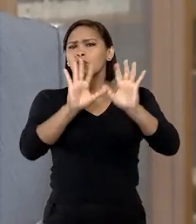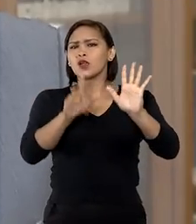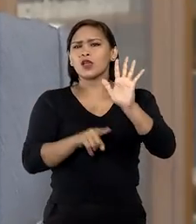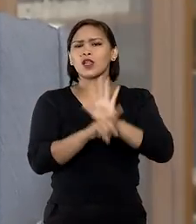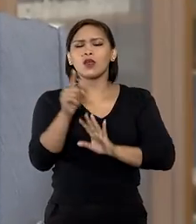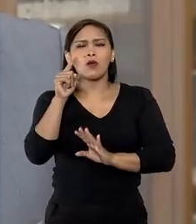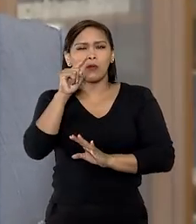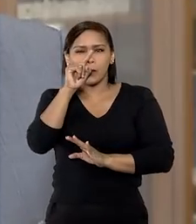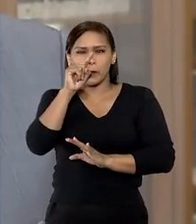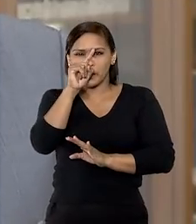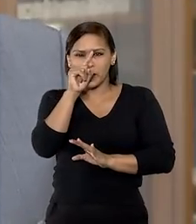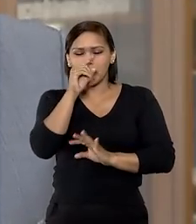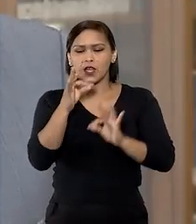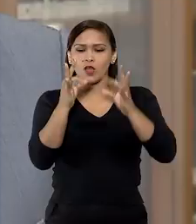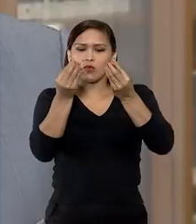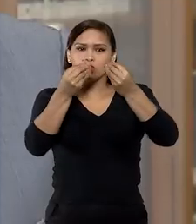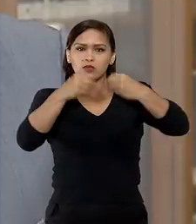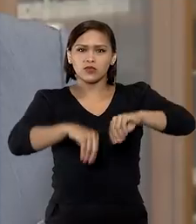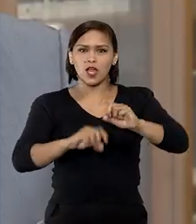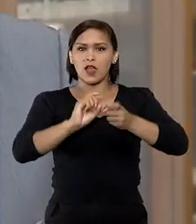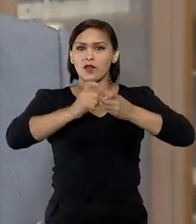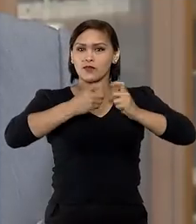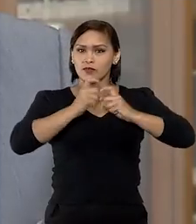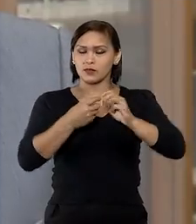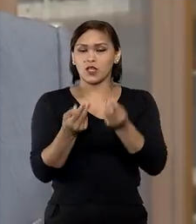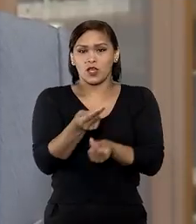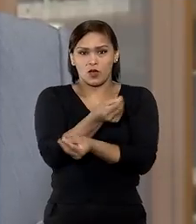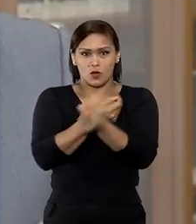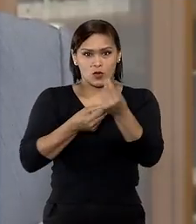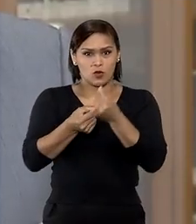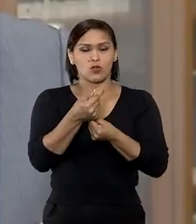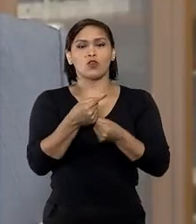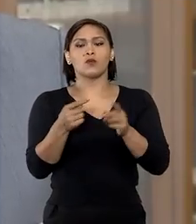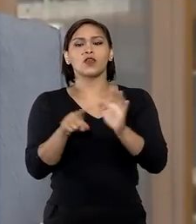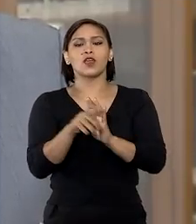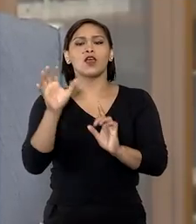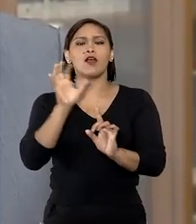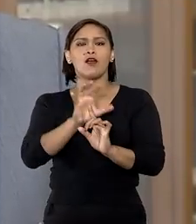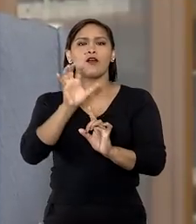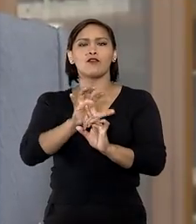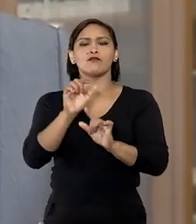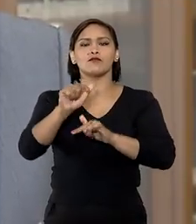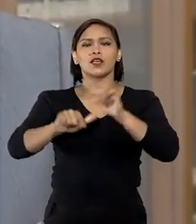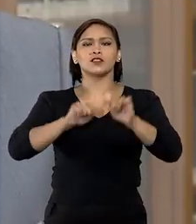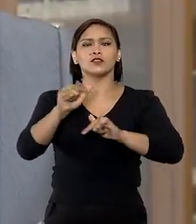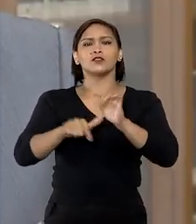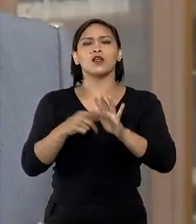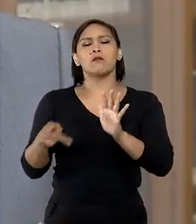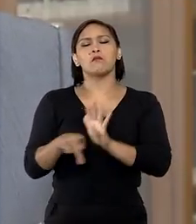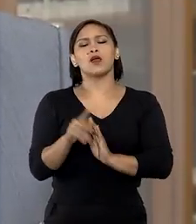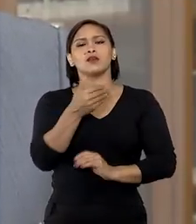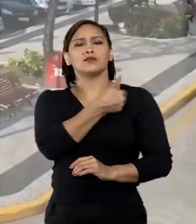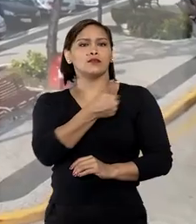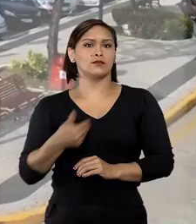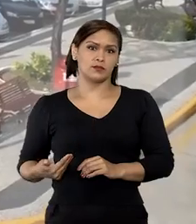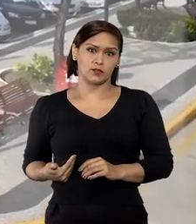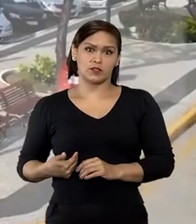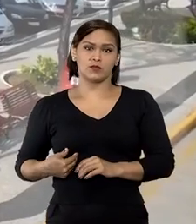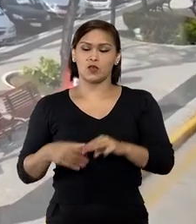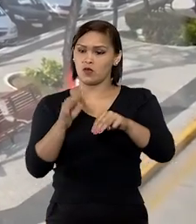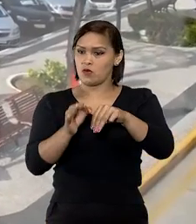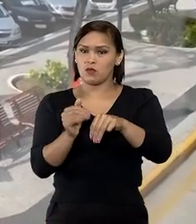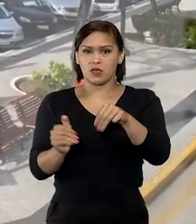com clareza o risco de danos à ordem administrativa e econômica que afetam a prestação de serviços públicos